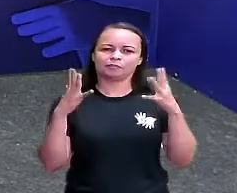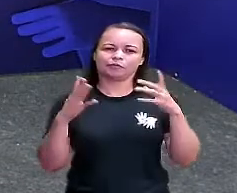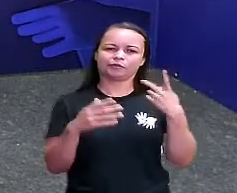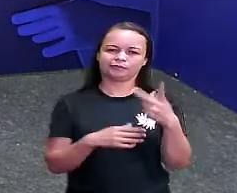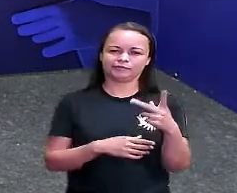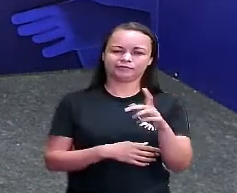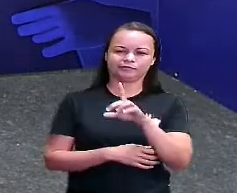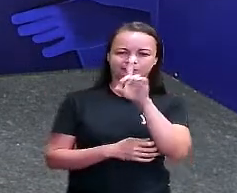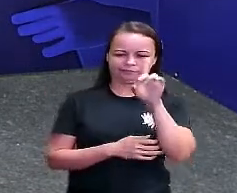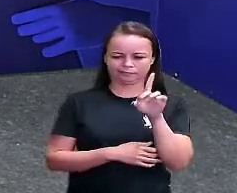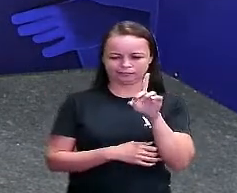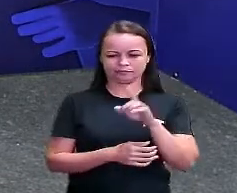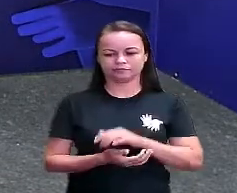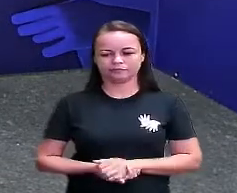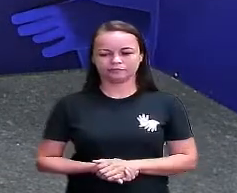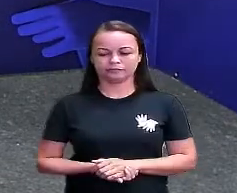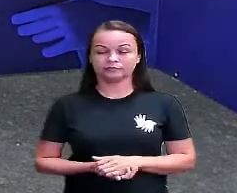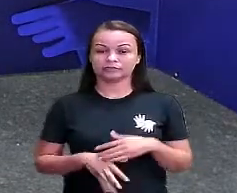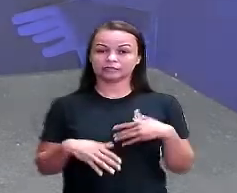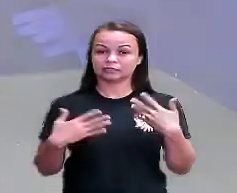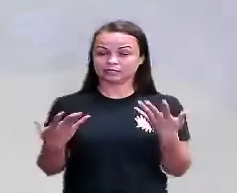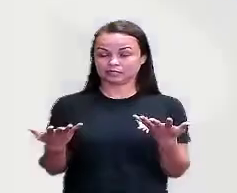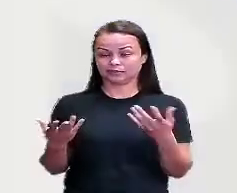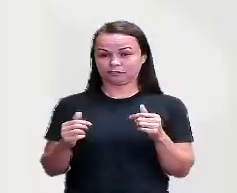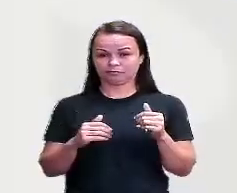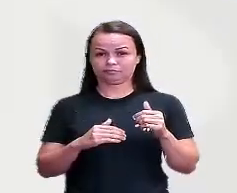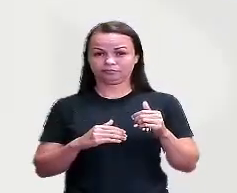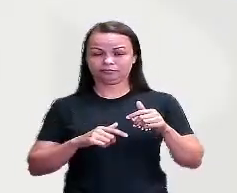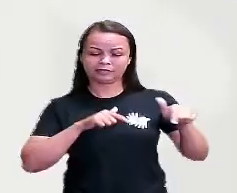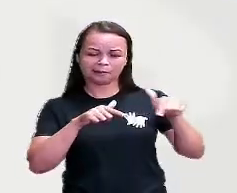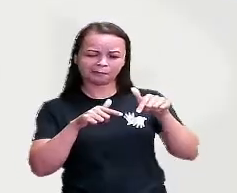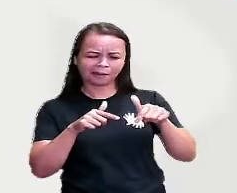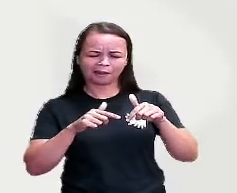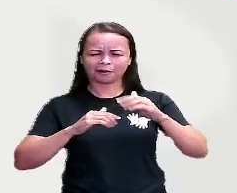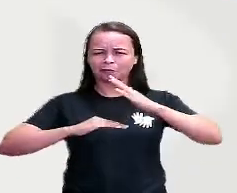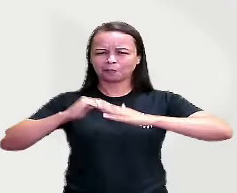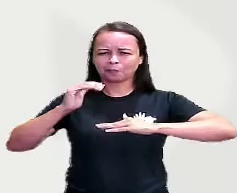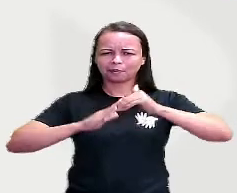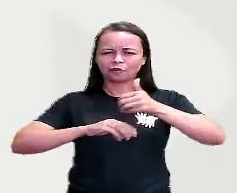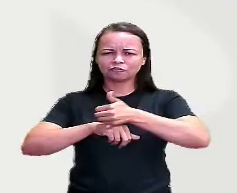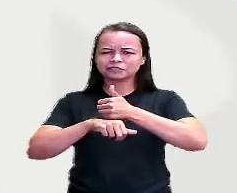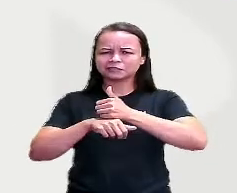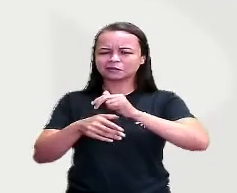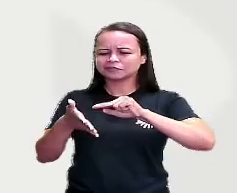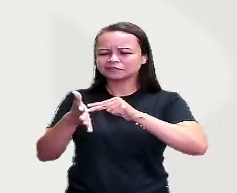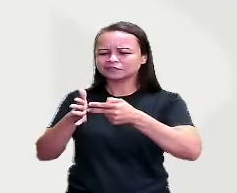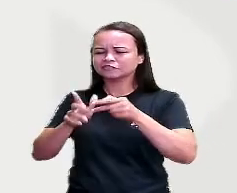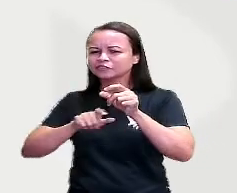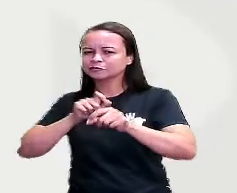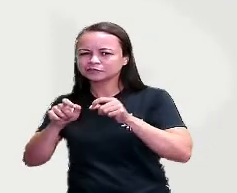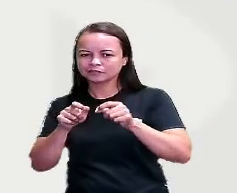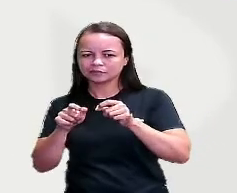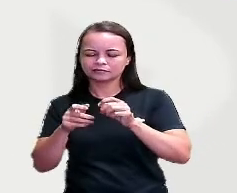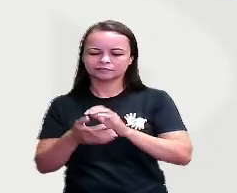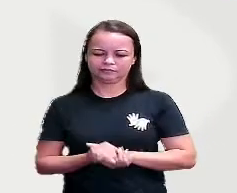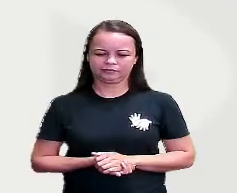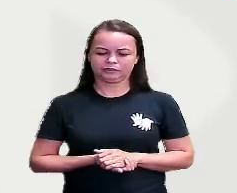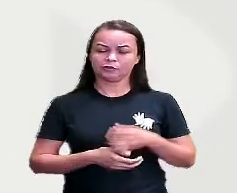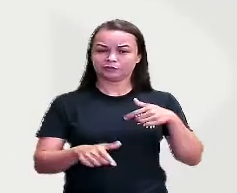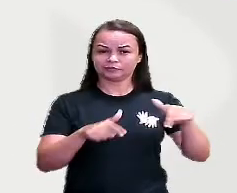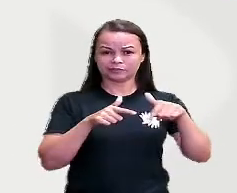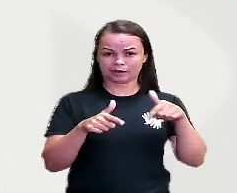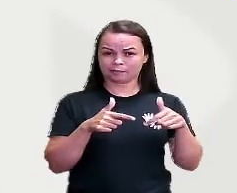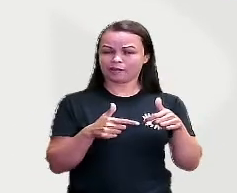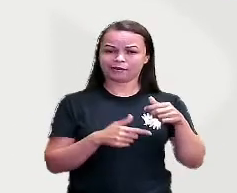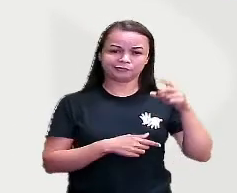lá? Olha só, trabalho, profissão, o que é que significa, né? Trabalho habitual de uma pessoa